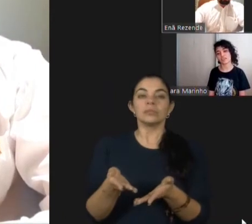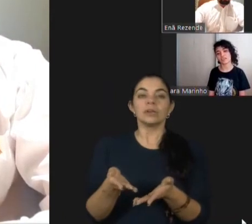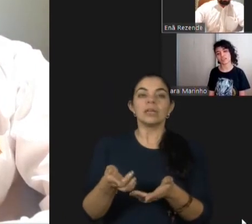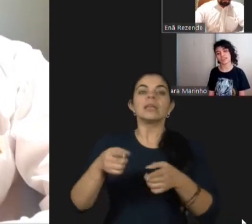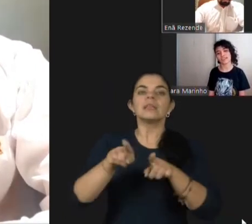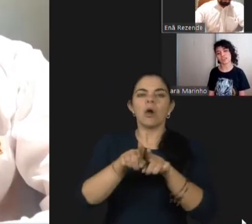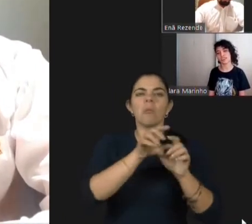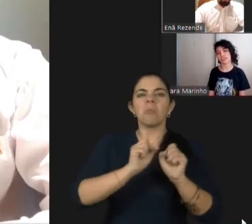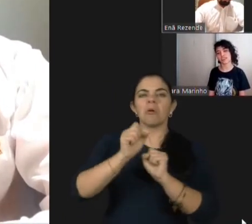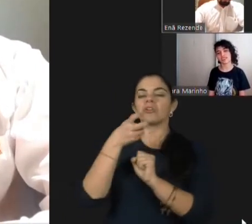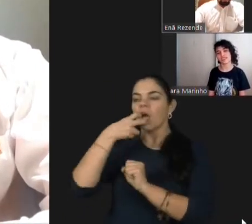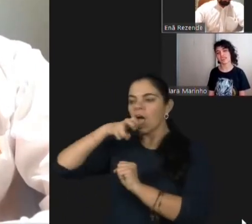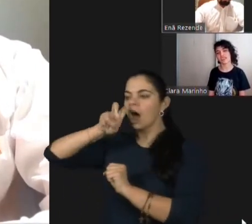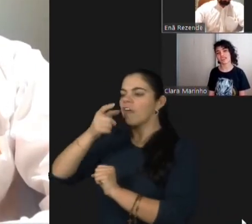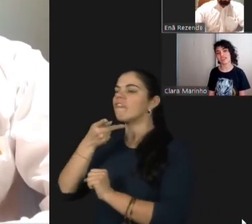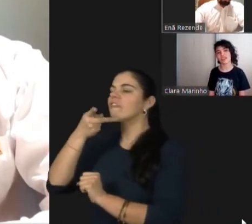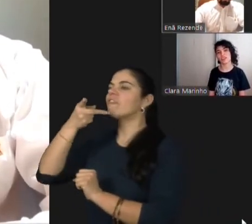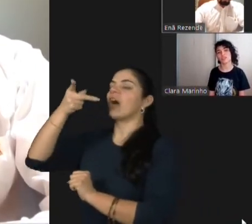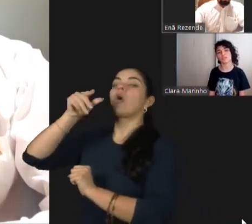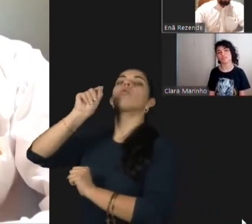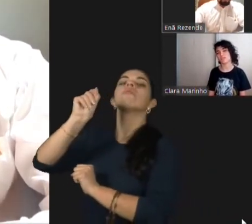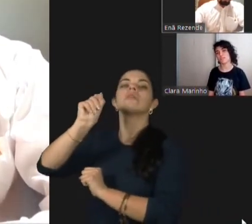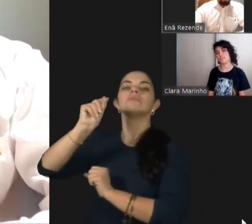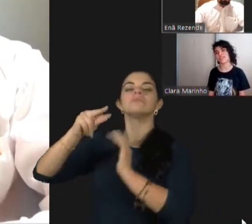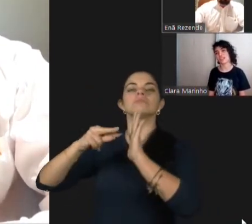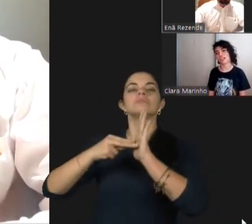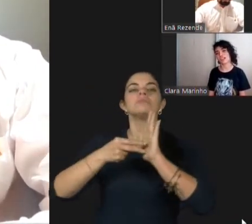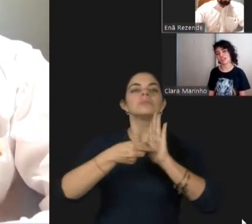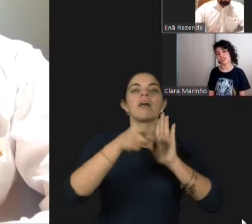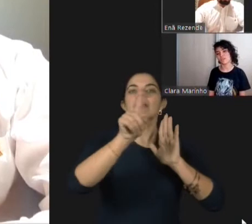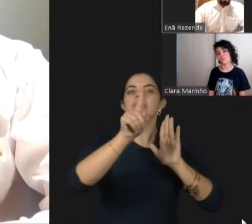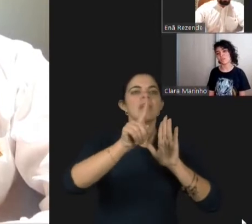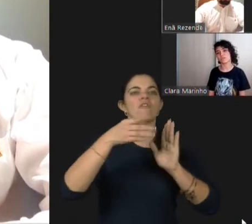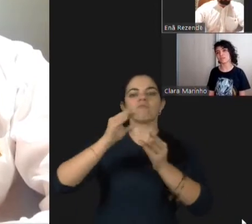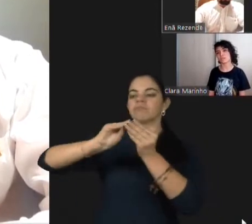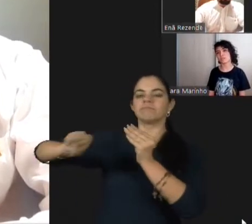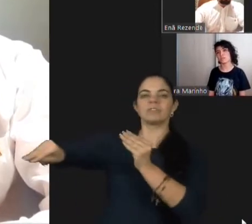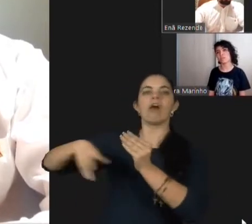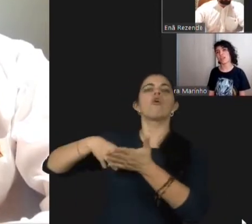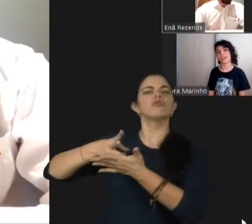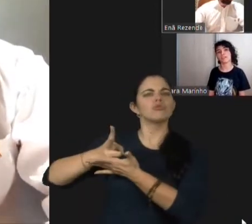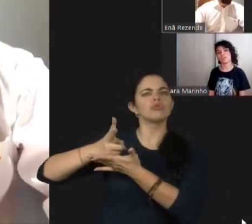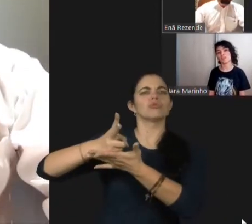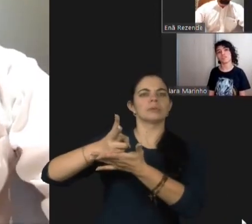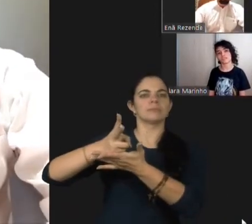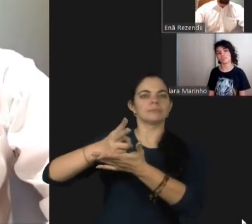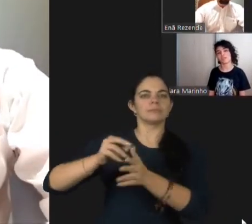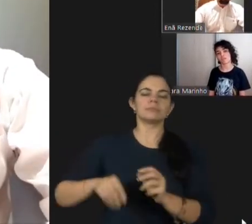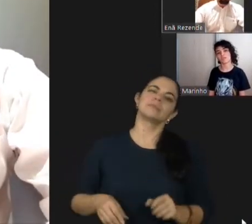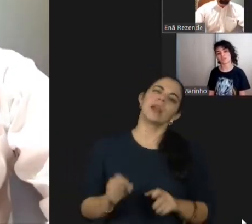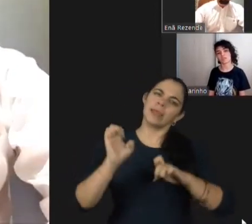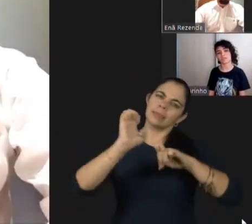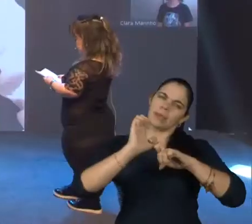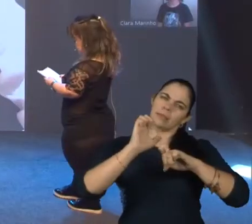Se eu posso usar a minha voz, é para dizer o seguinte: não desista, siga em frente. Hernan, teve